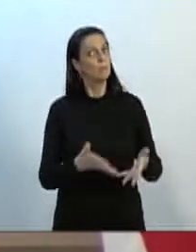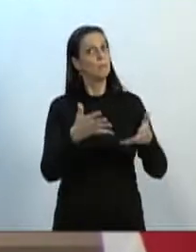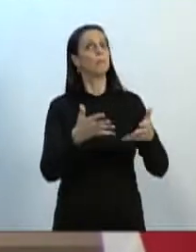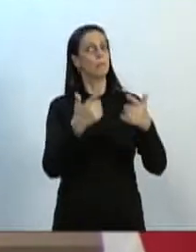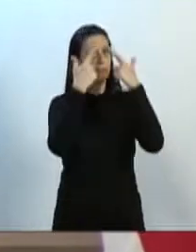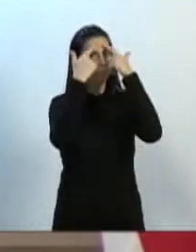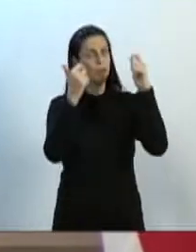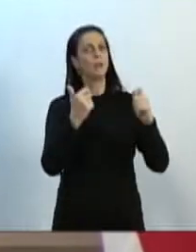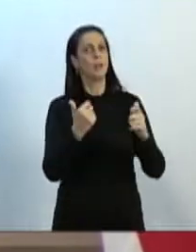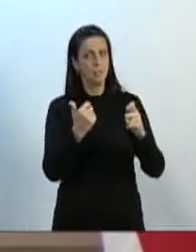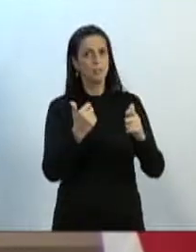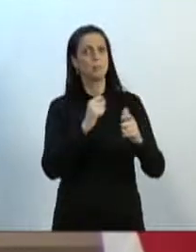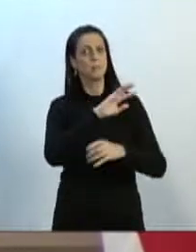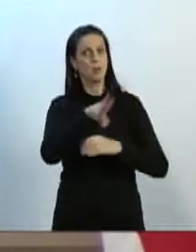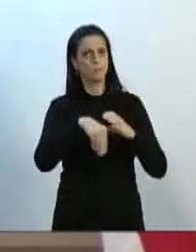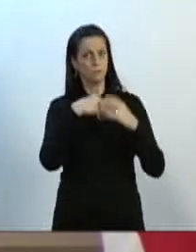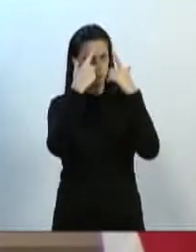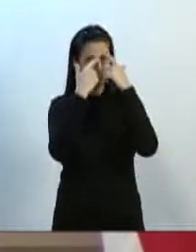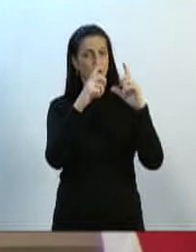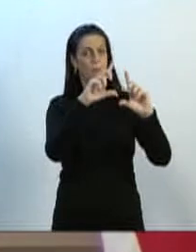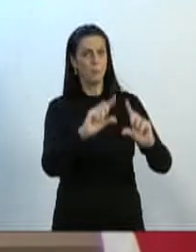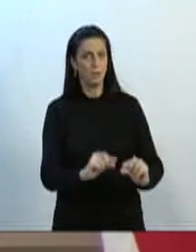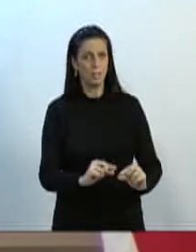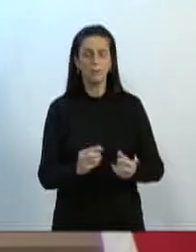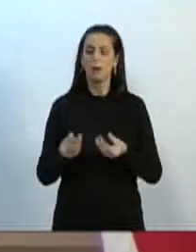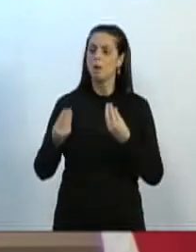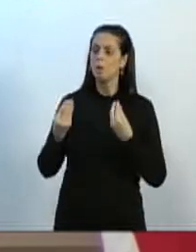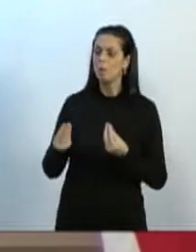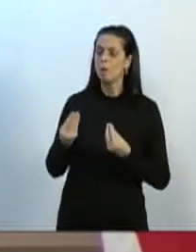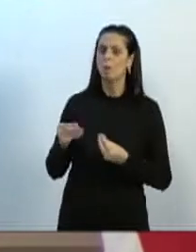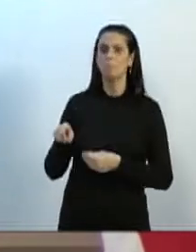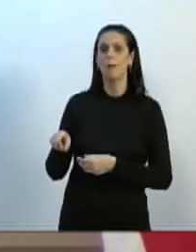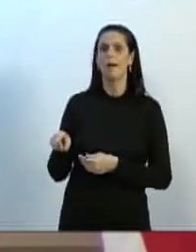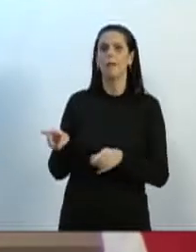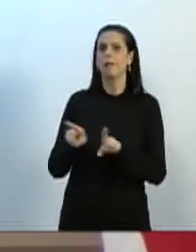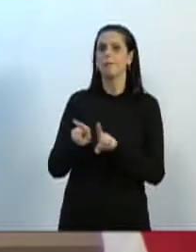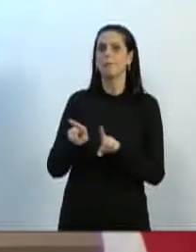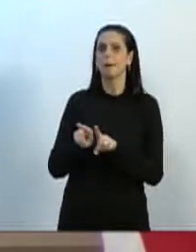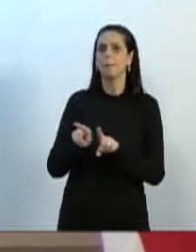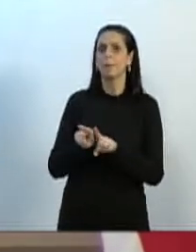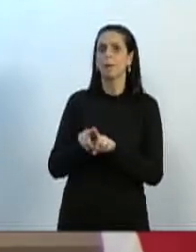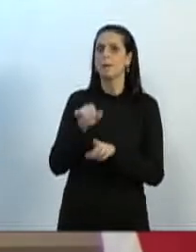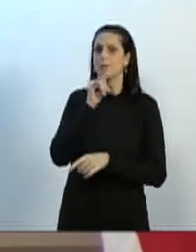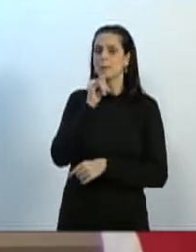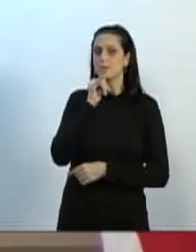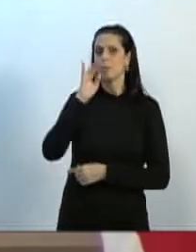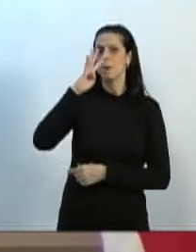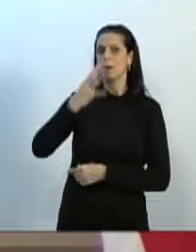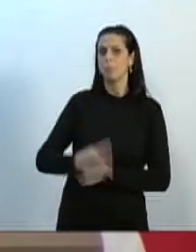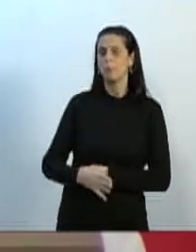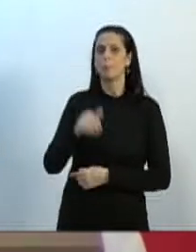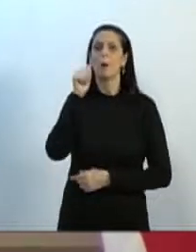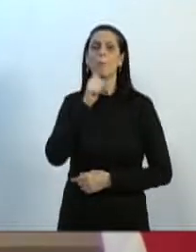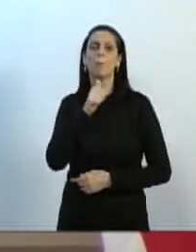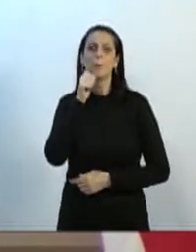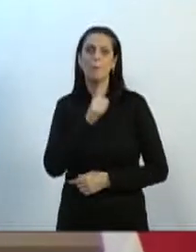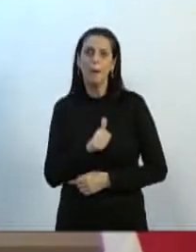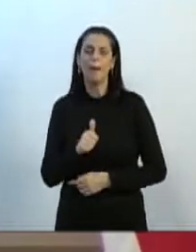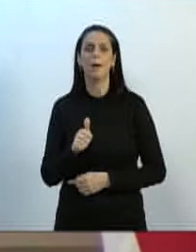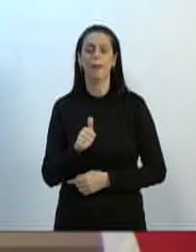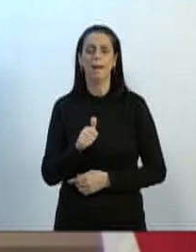uma ministra que justifica o abuso de meninas por falta de calcinha, que por isso são